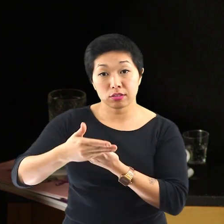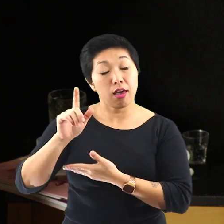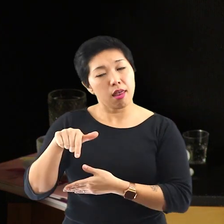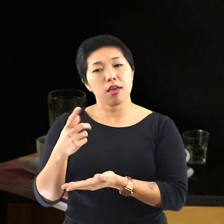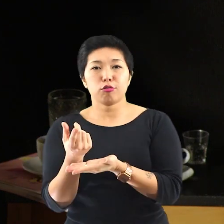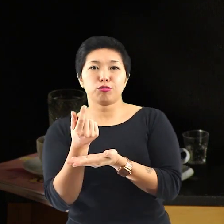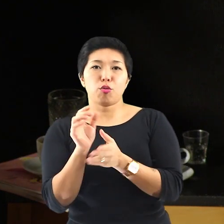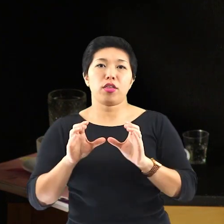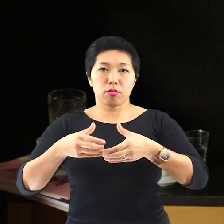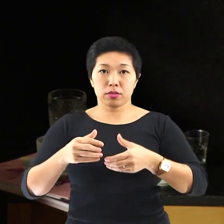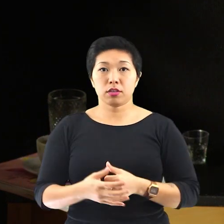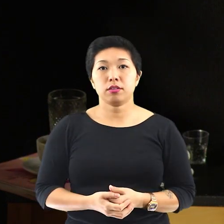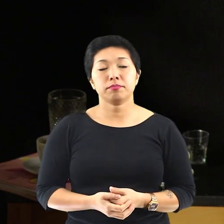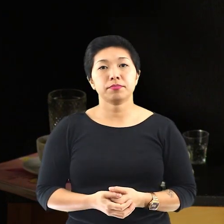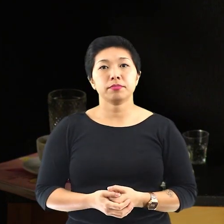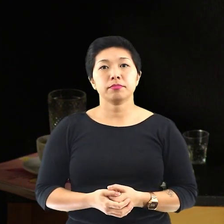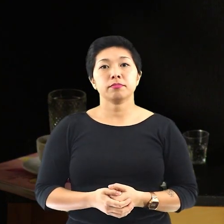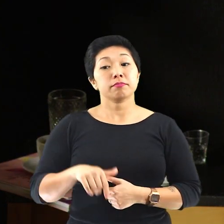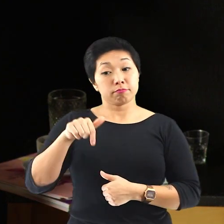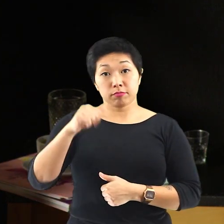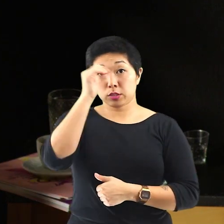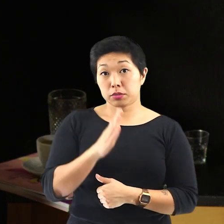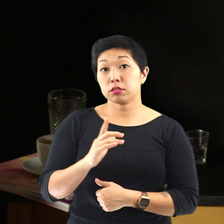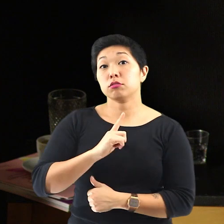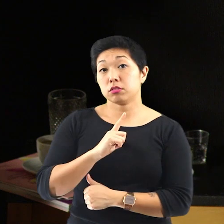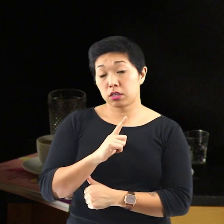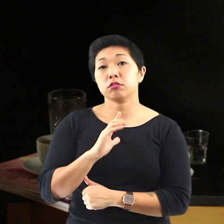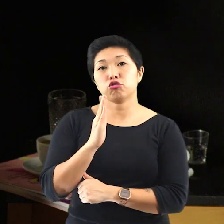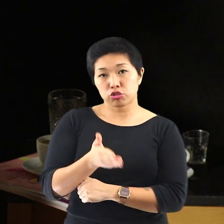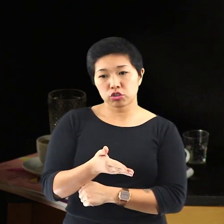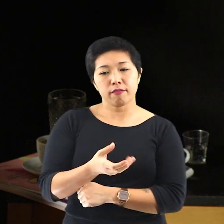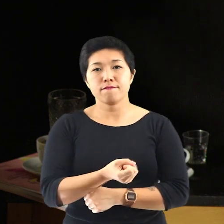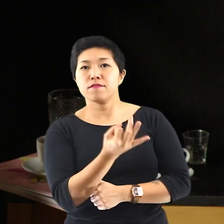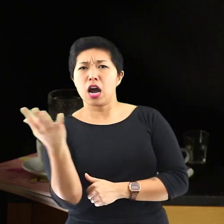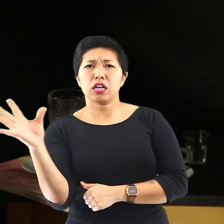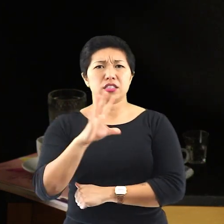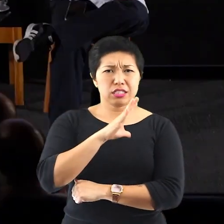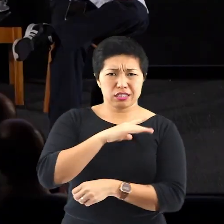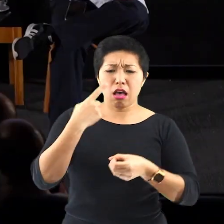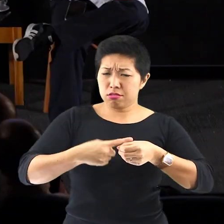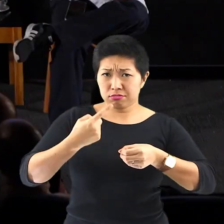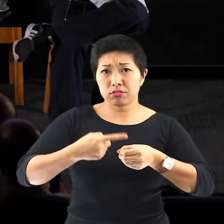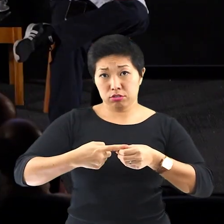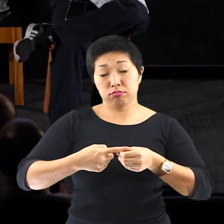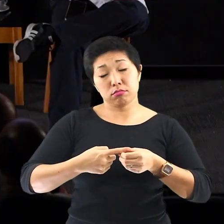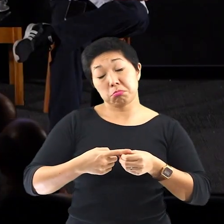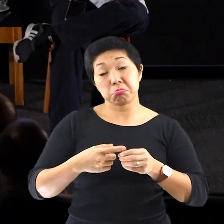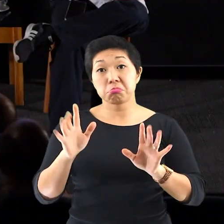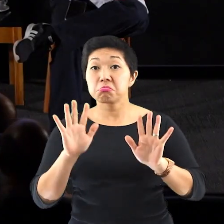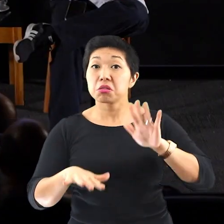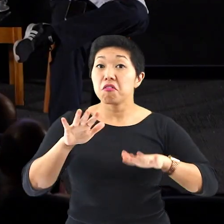moedas comunitárias. Aqui, no Brasil, já tem muitos municípios, a ideia é que chegue a